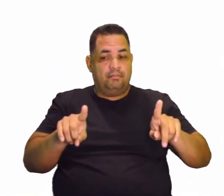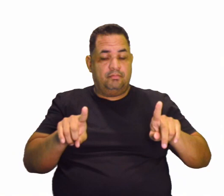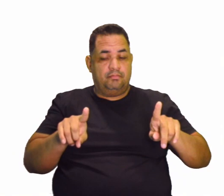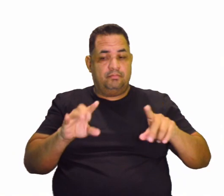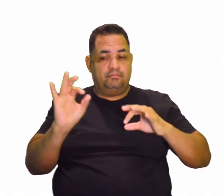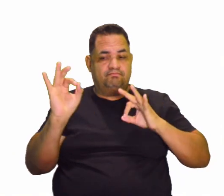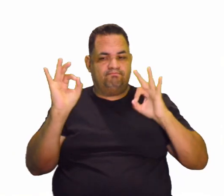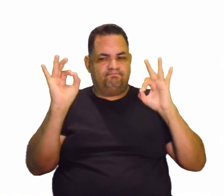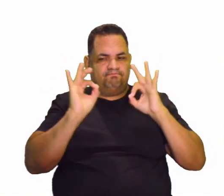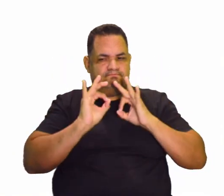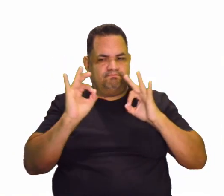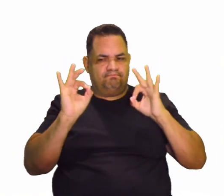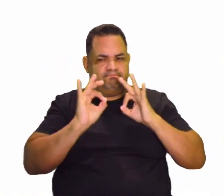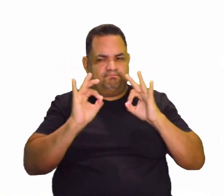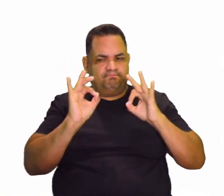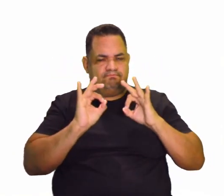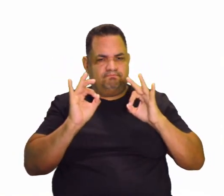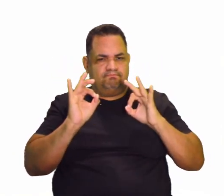excelentes